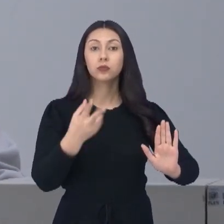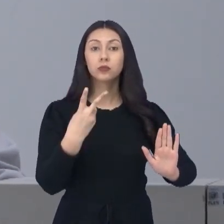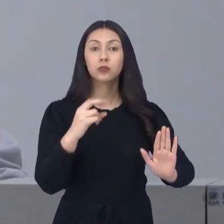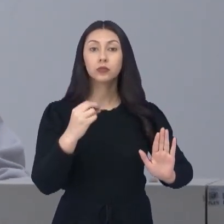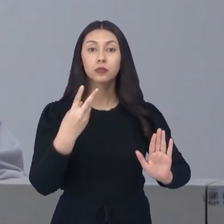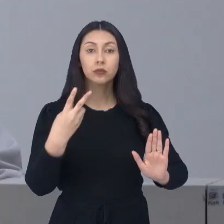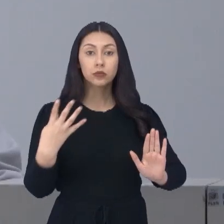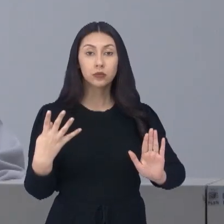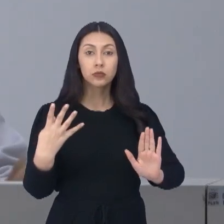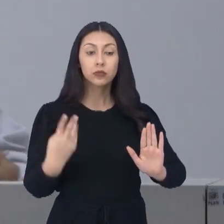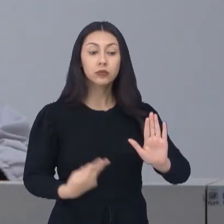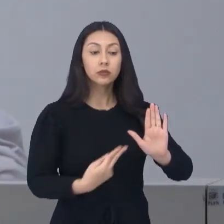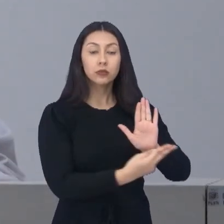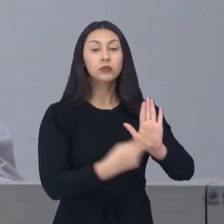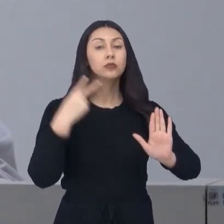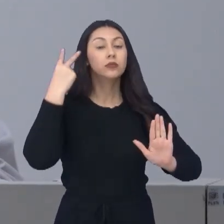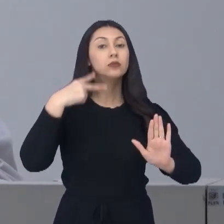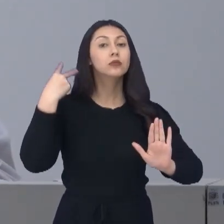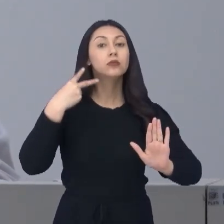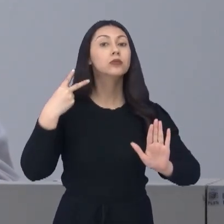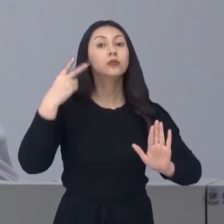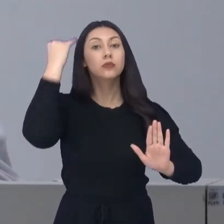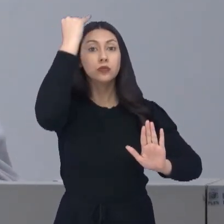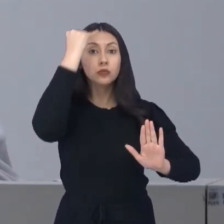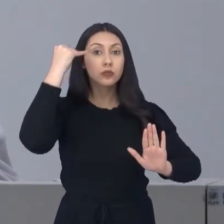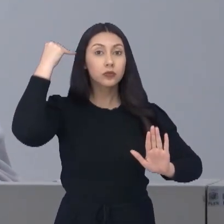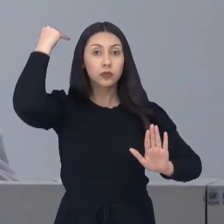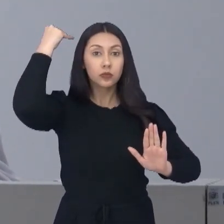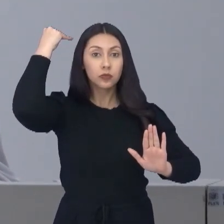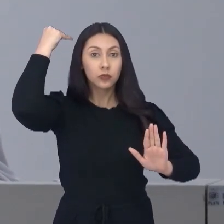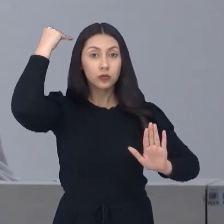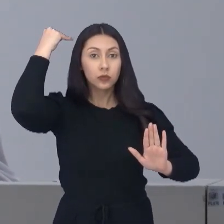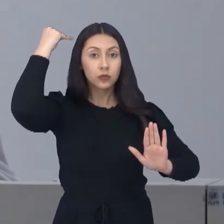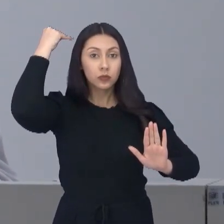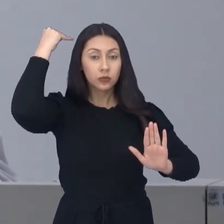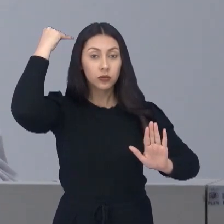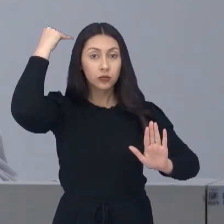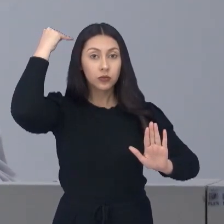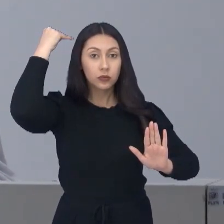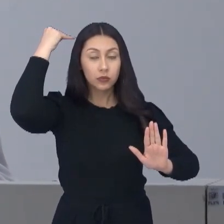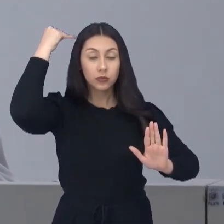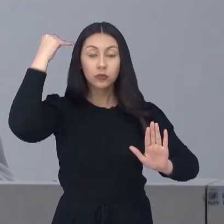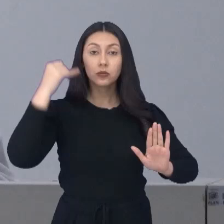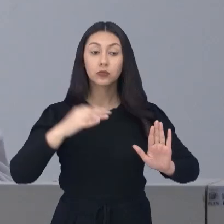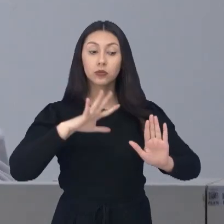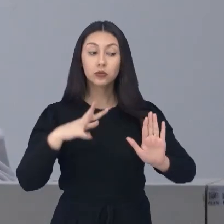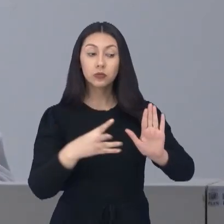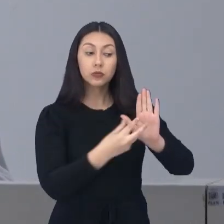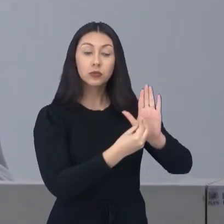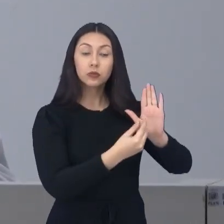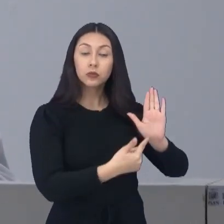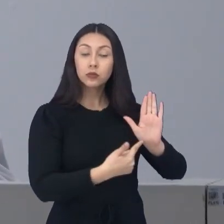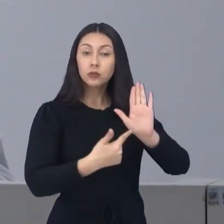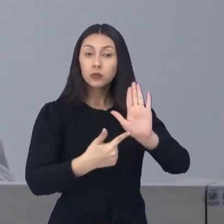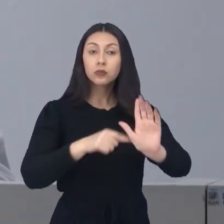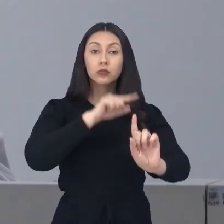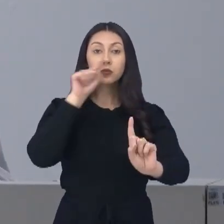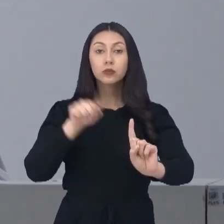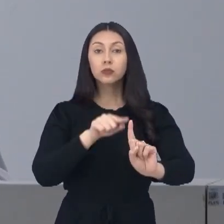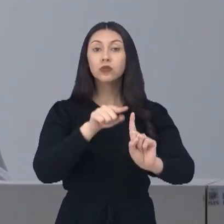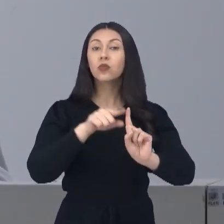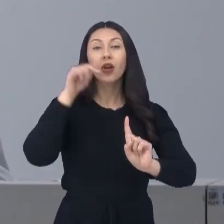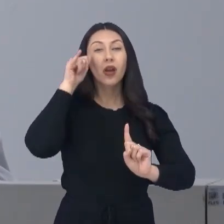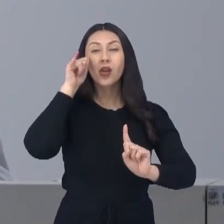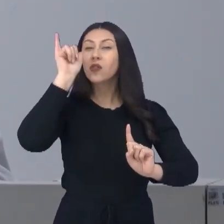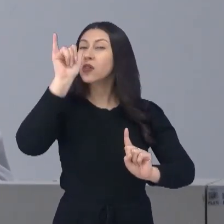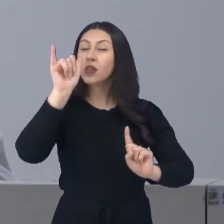36/2024. Autoria, vereador Dr. José Cláudio. A presente emenda tem por objetivo sanar vício